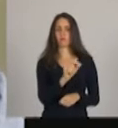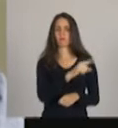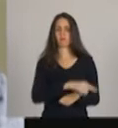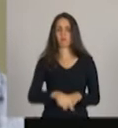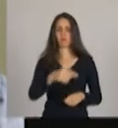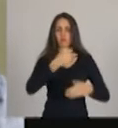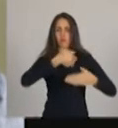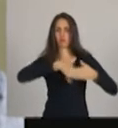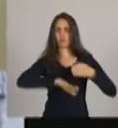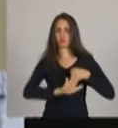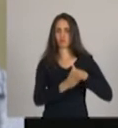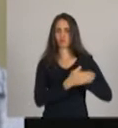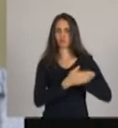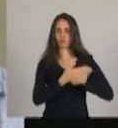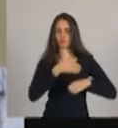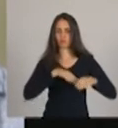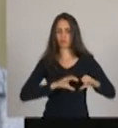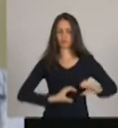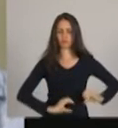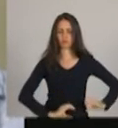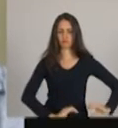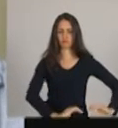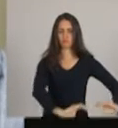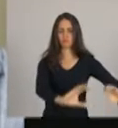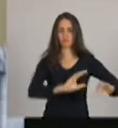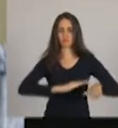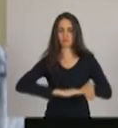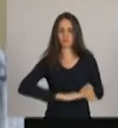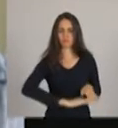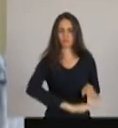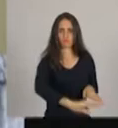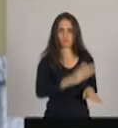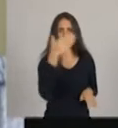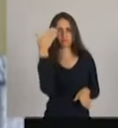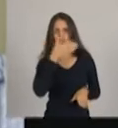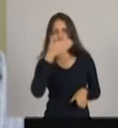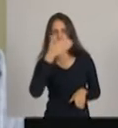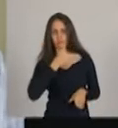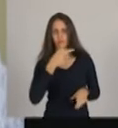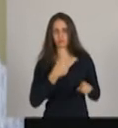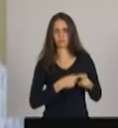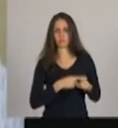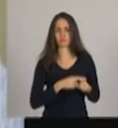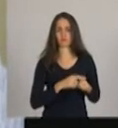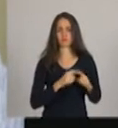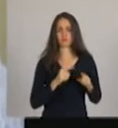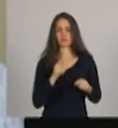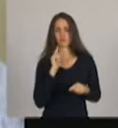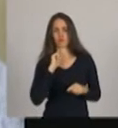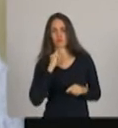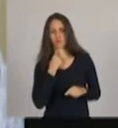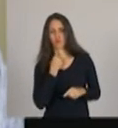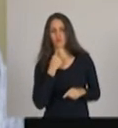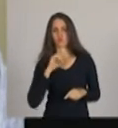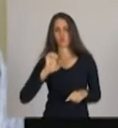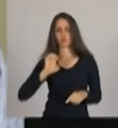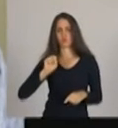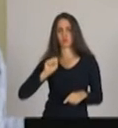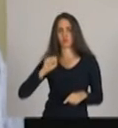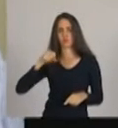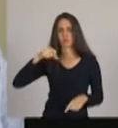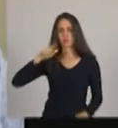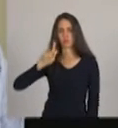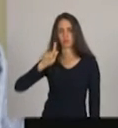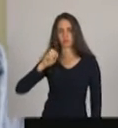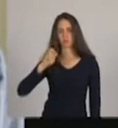terra. Obra de drenagem, de saneamento, ela vai estar debaixo da terra.